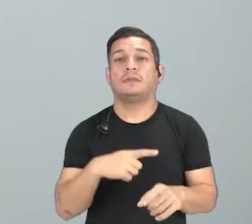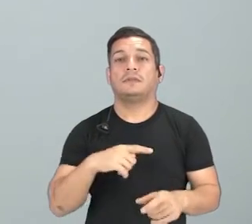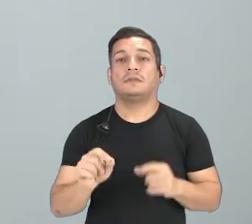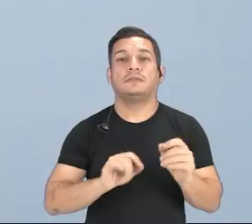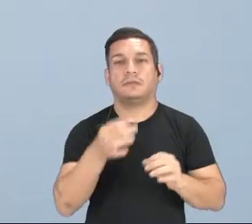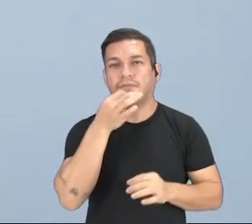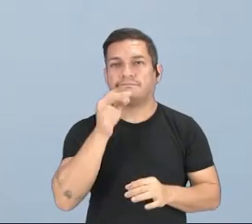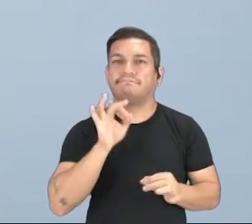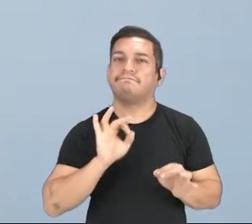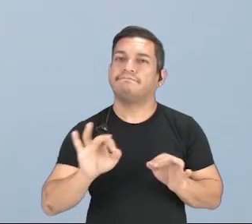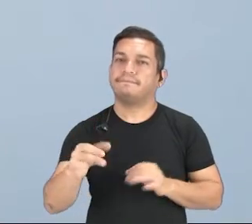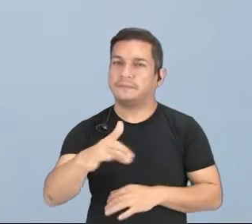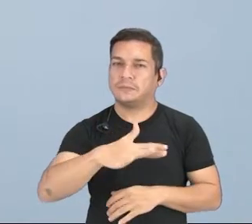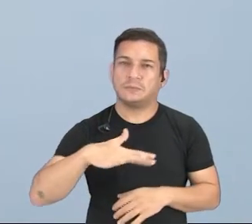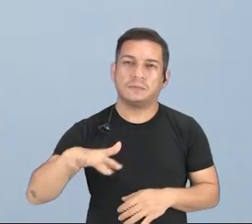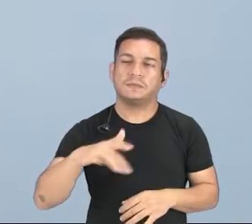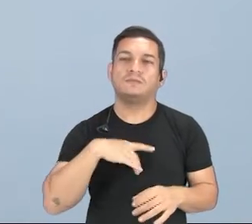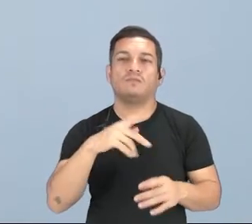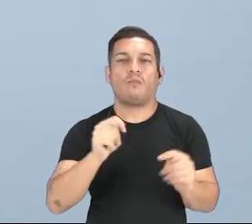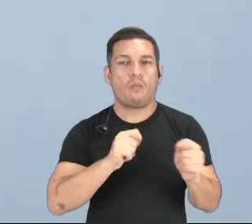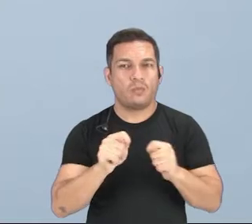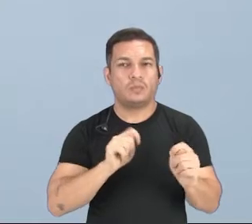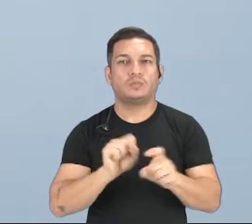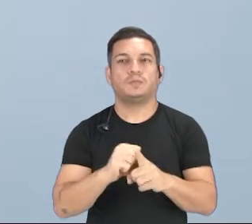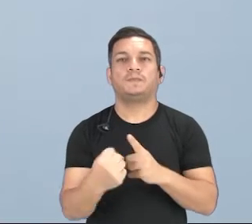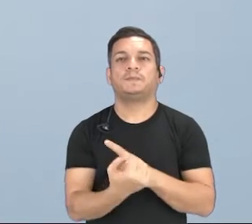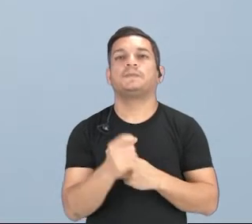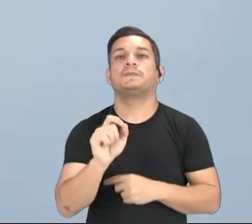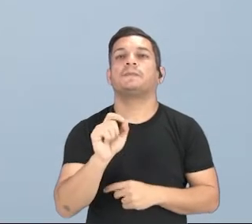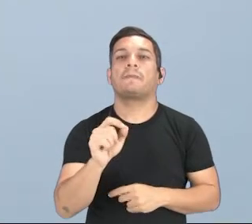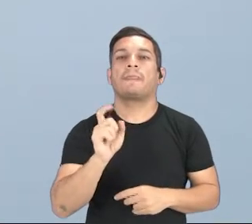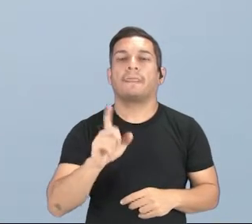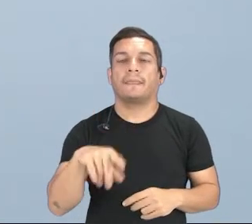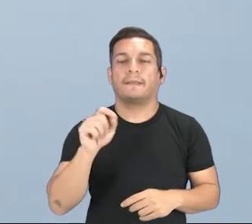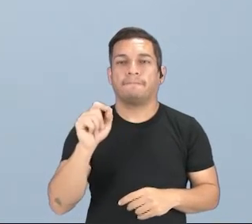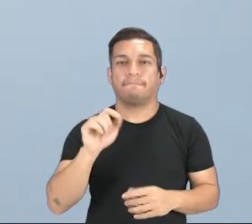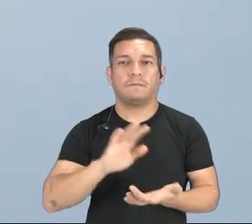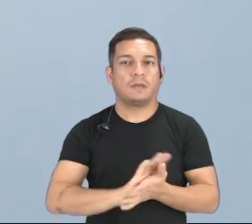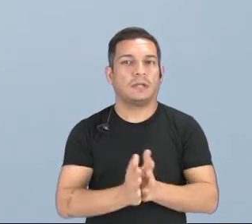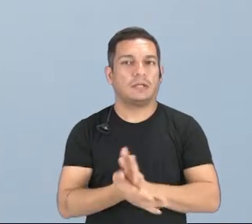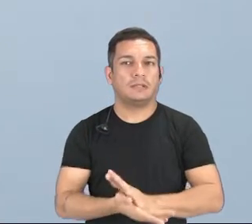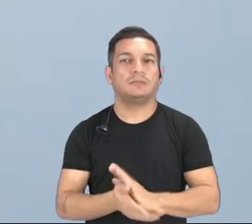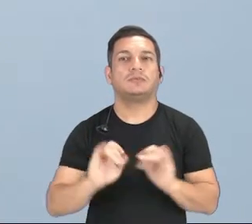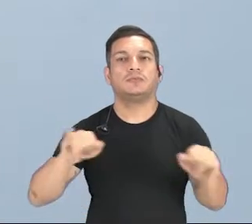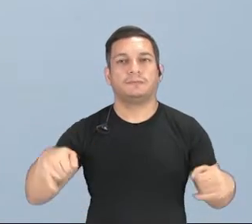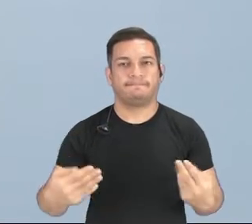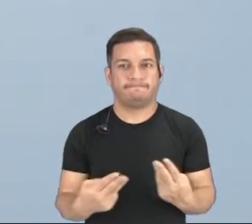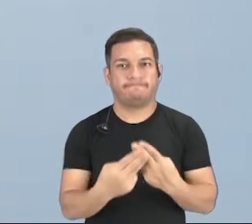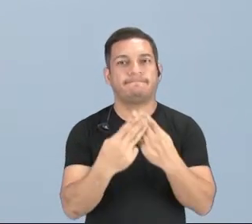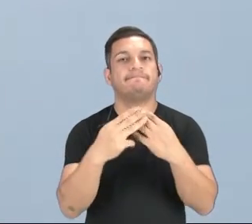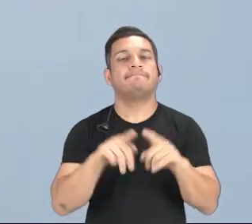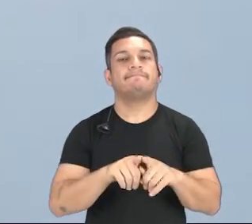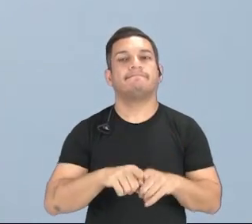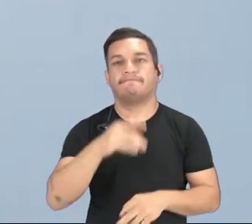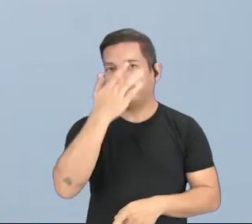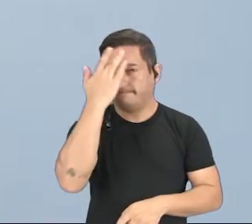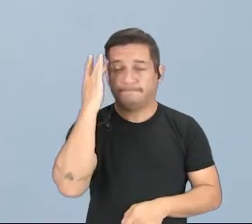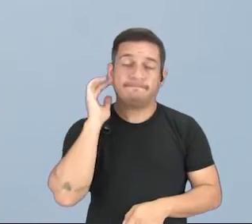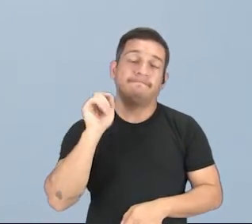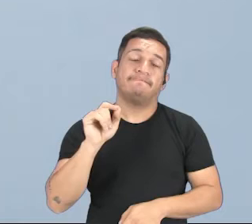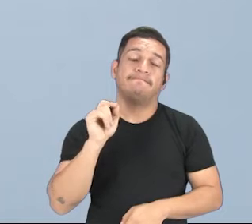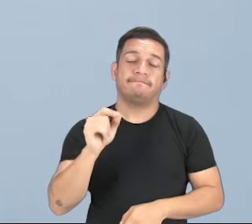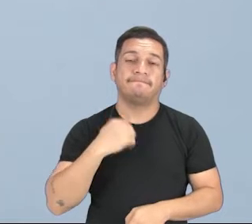toda uma burocracia, ou de certa maneira um controle social sobre essas execuções, e as pessoas que